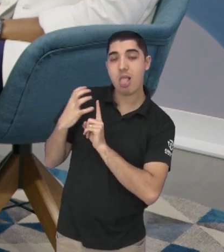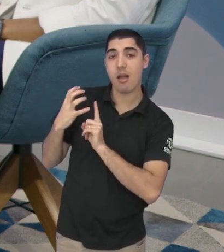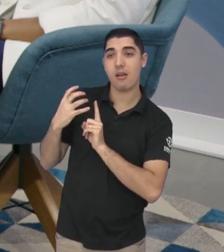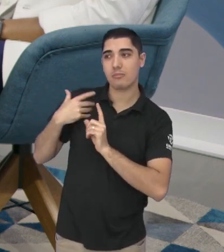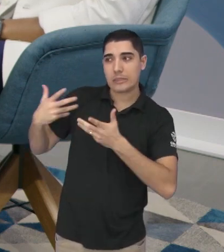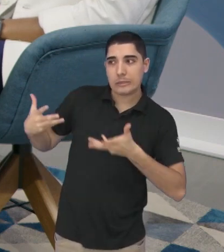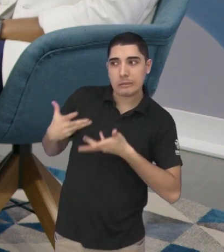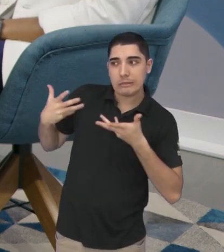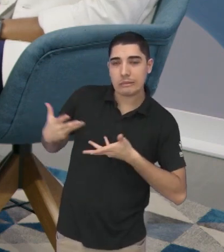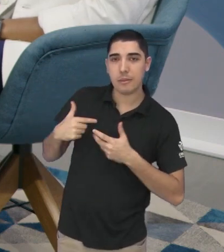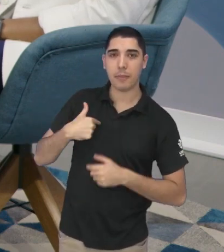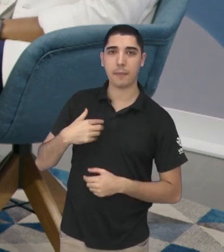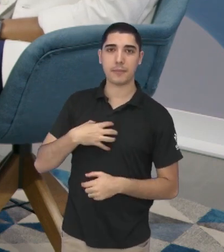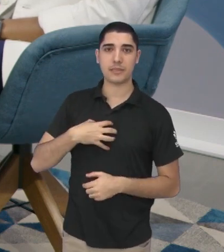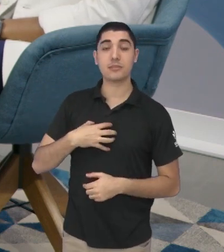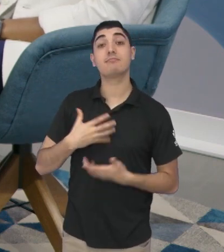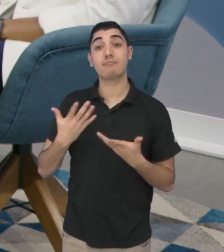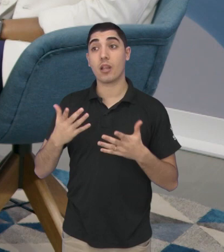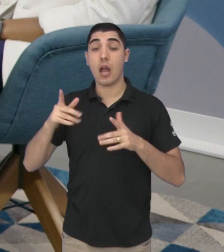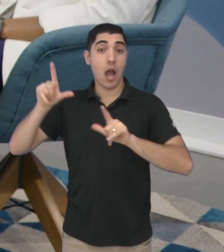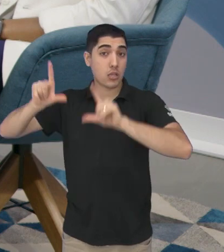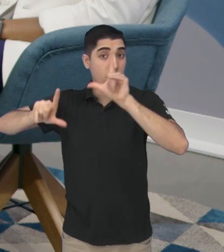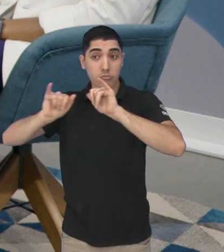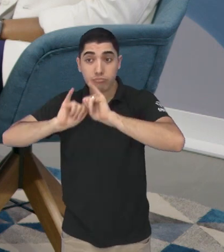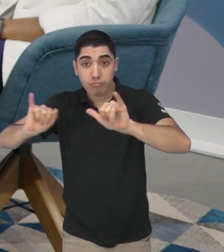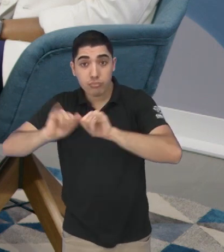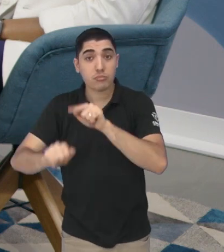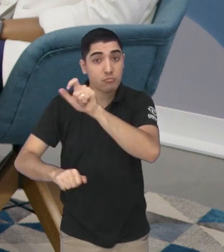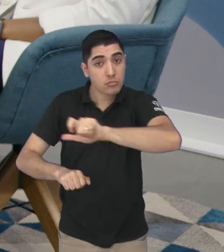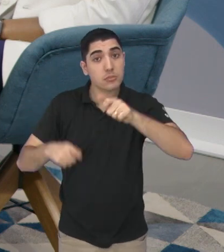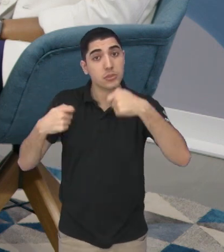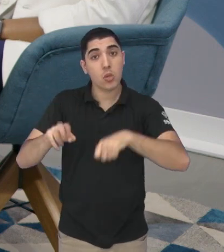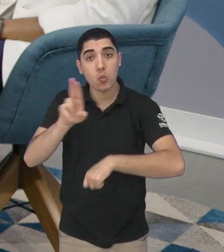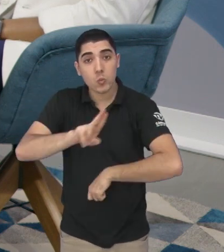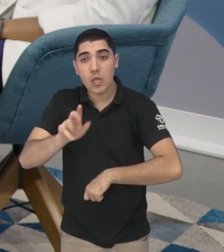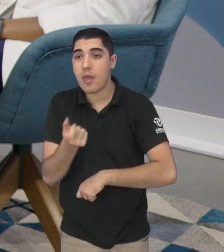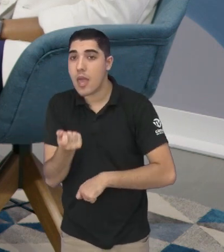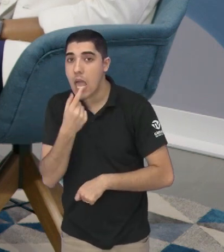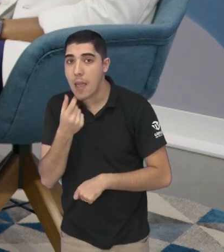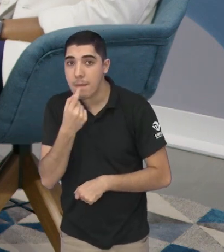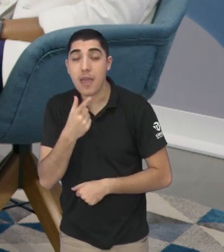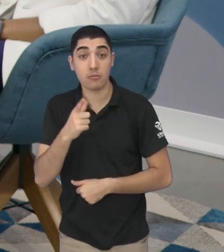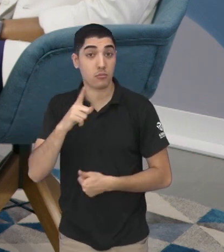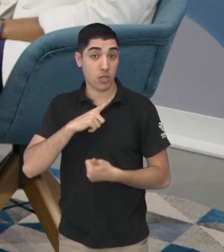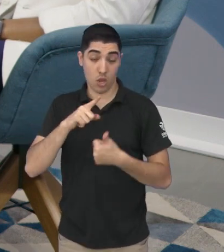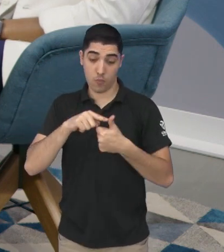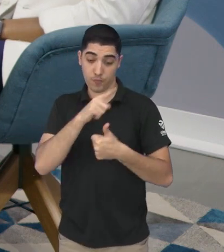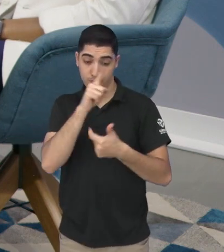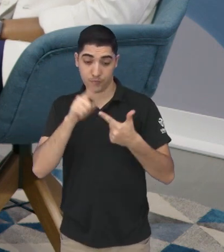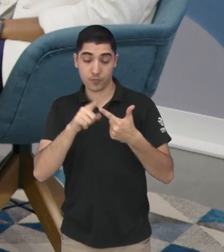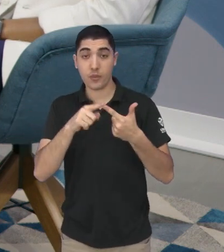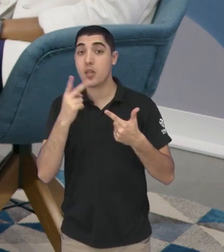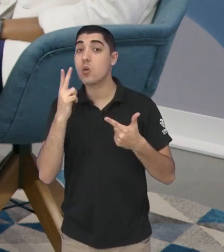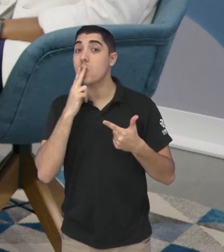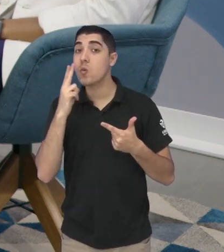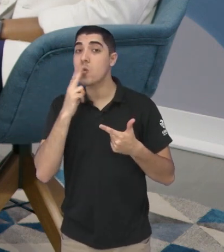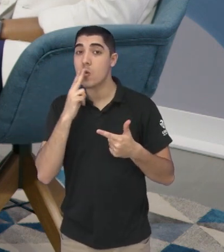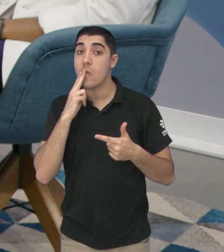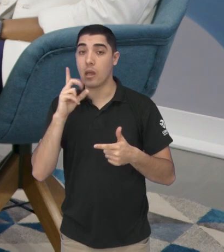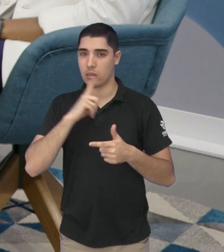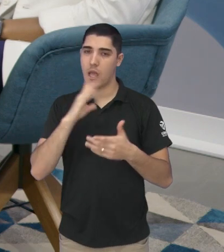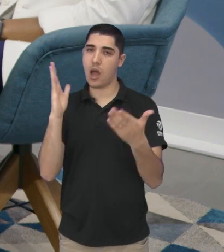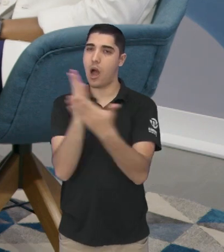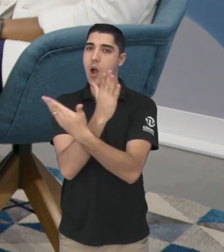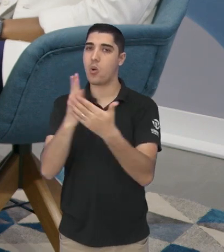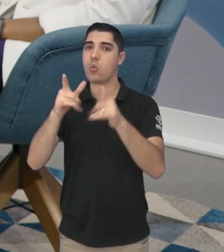forma geral, incentiva a utilização de medicamentos, remédios. A gente tem o cigarro, hoje tem algumas